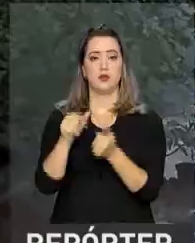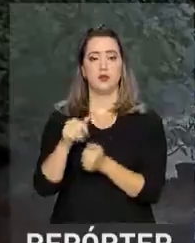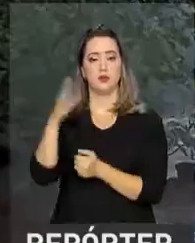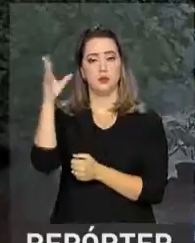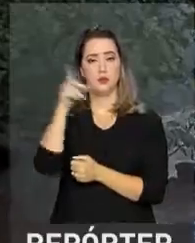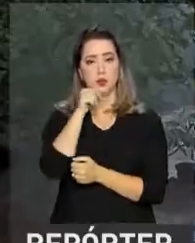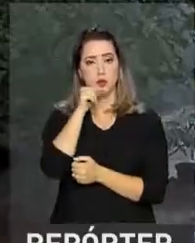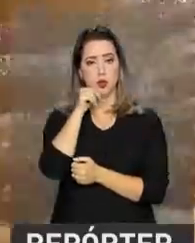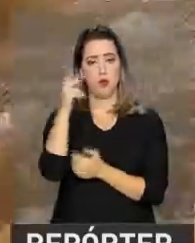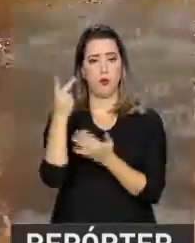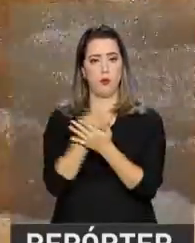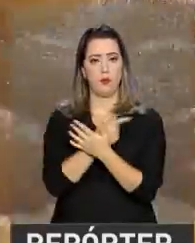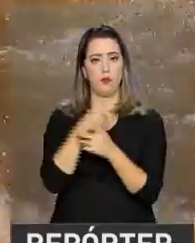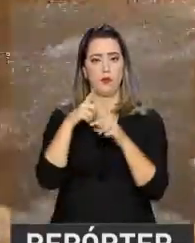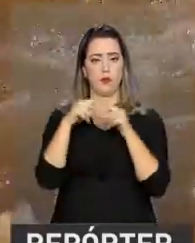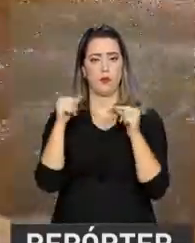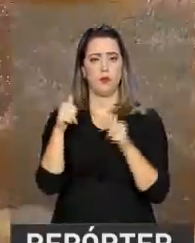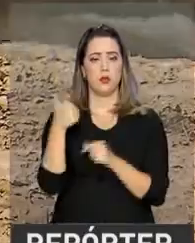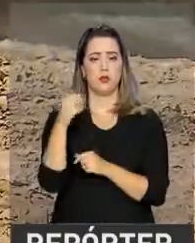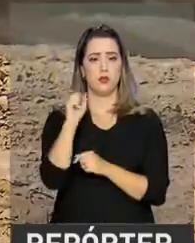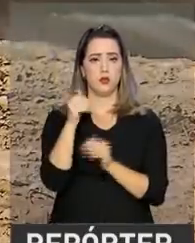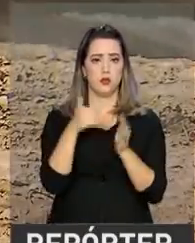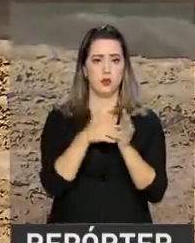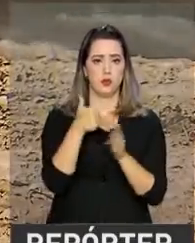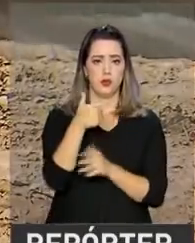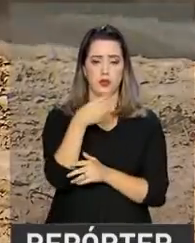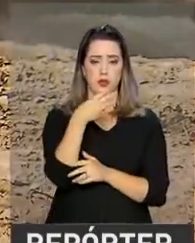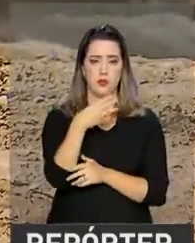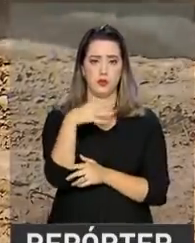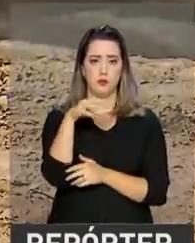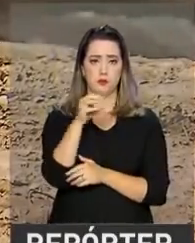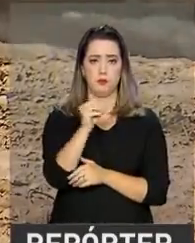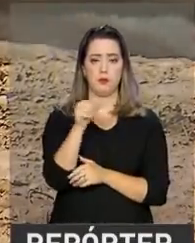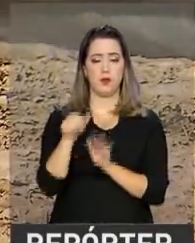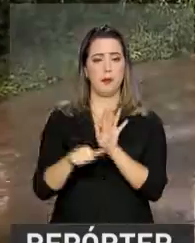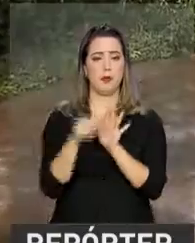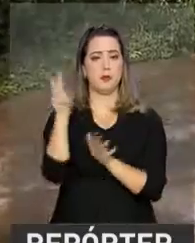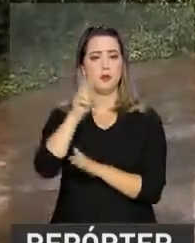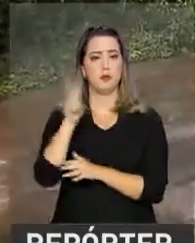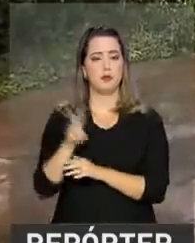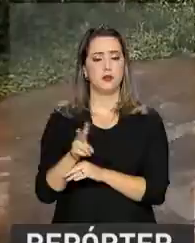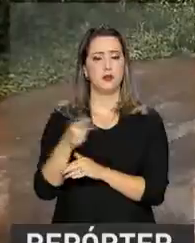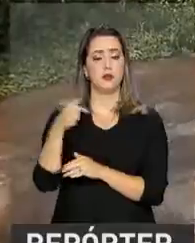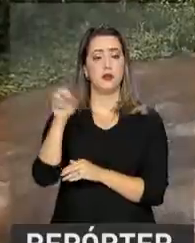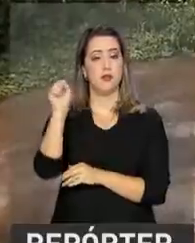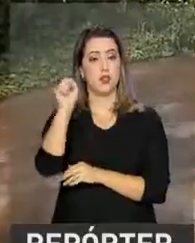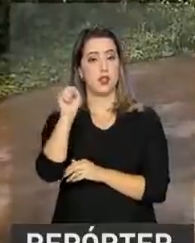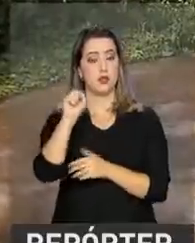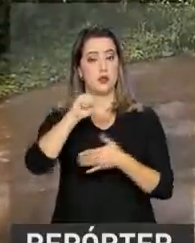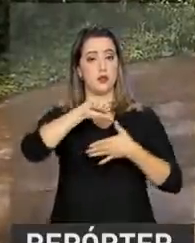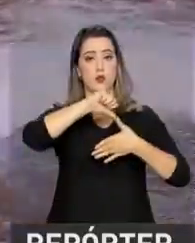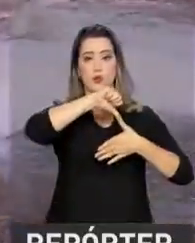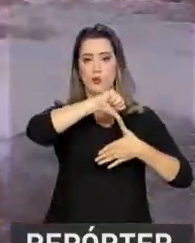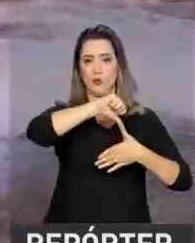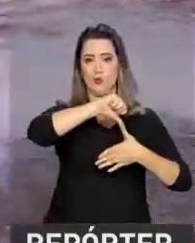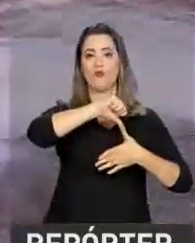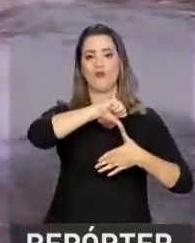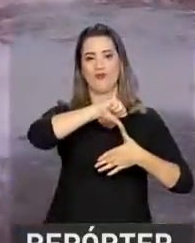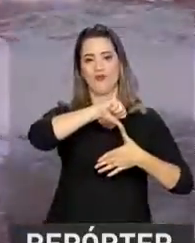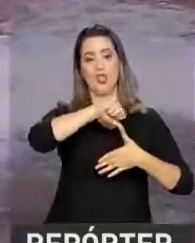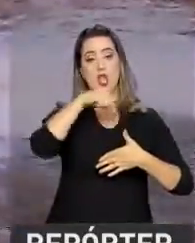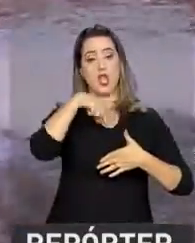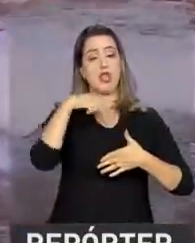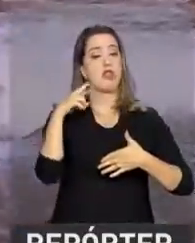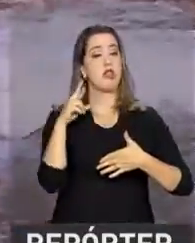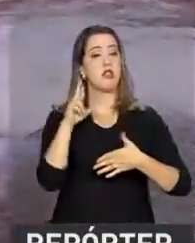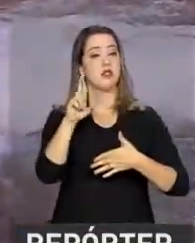realizado em Brasília entre os dias 18 e 23 de março. Esta é a primeira vez do evento no Hemisfério Sul. São esperados 40 mil